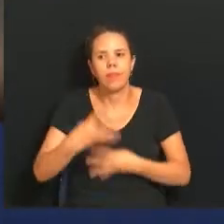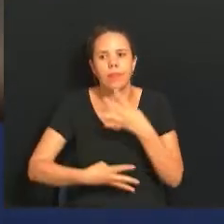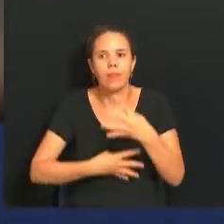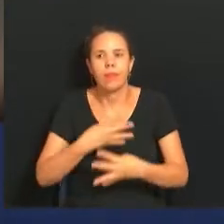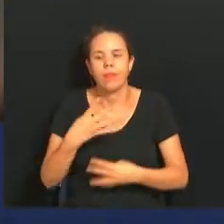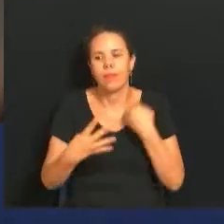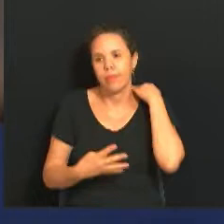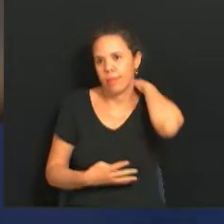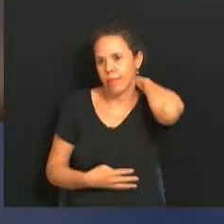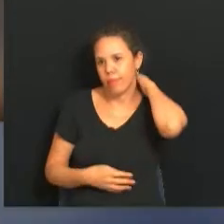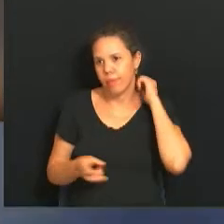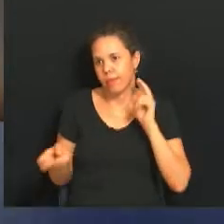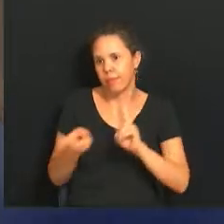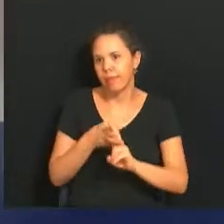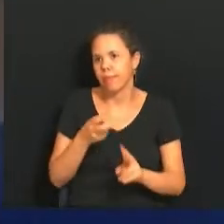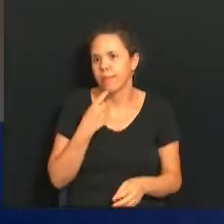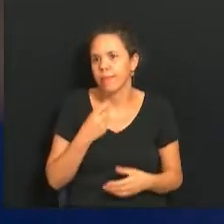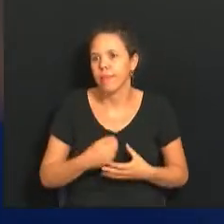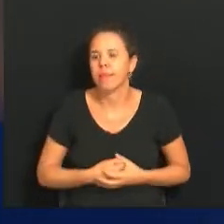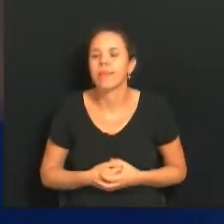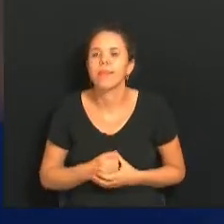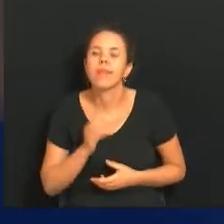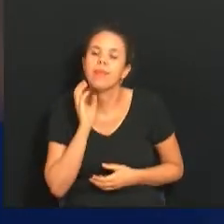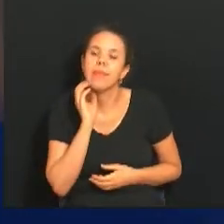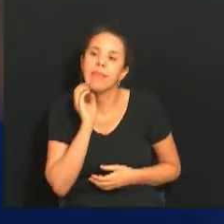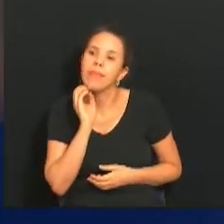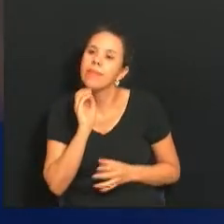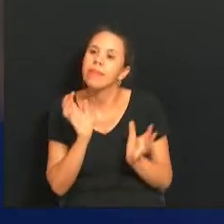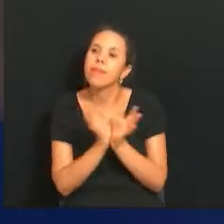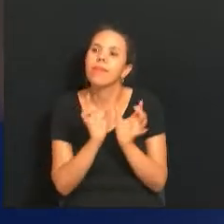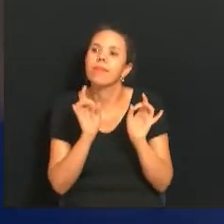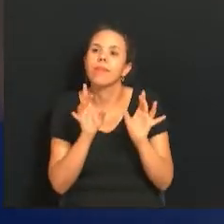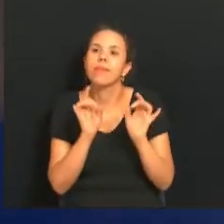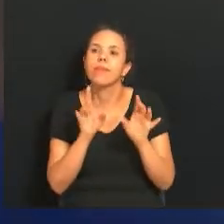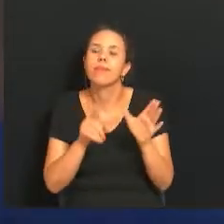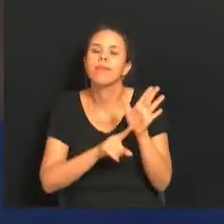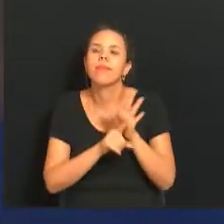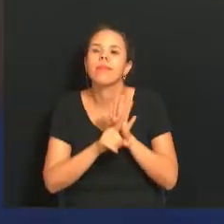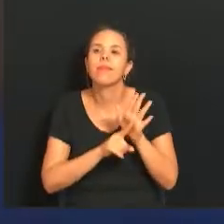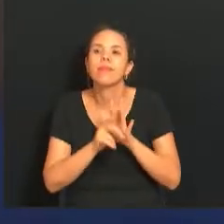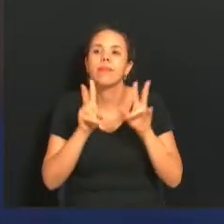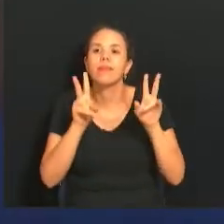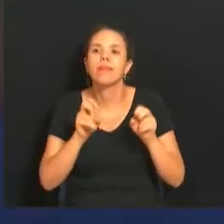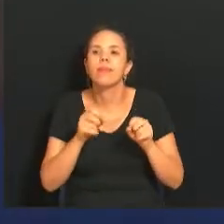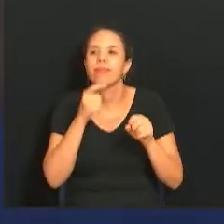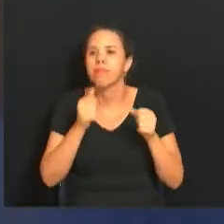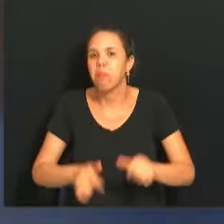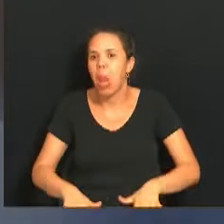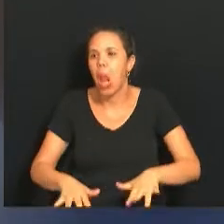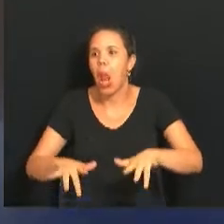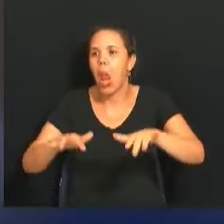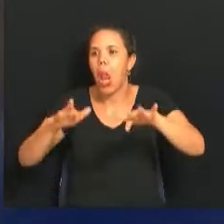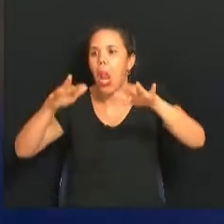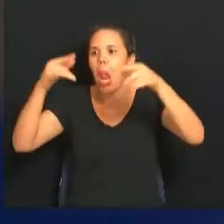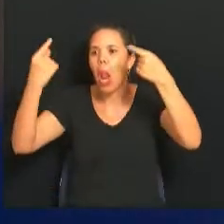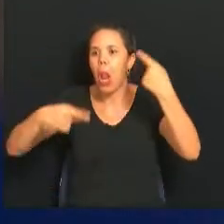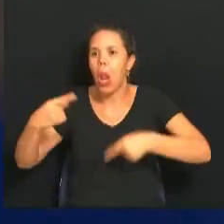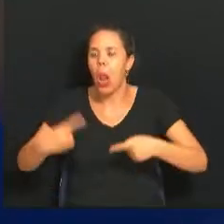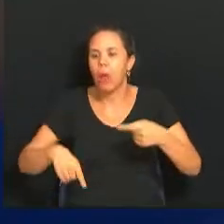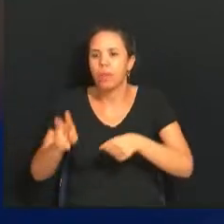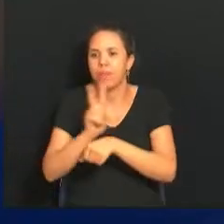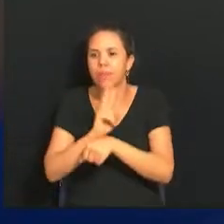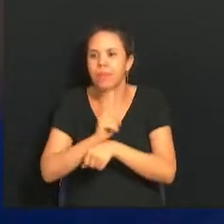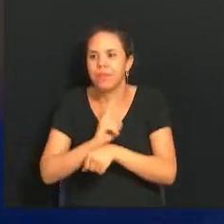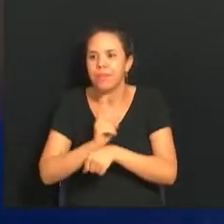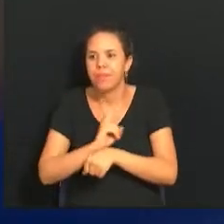do SUS em Campinas. Comissão Especial de Estudos sobre Alagamentos discute monitoramento